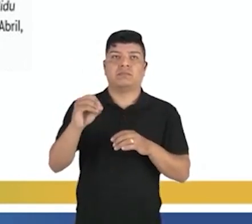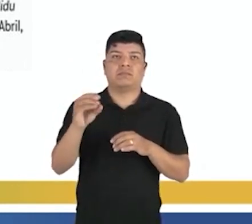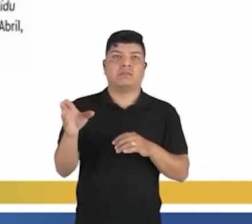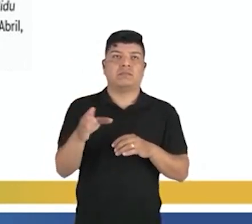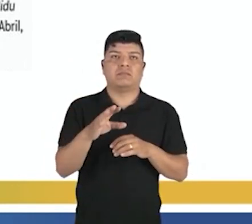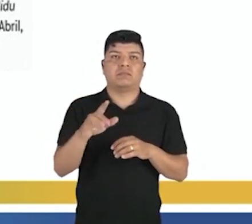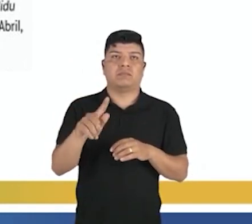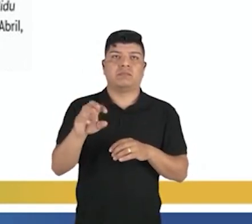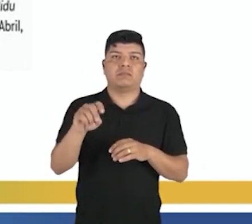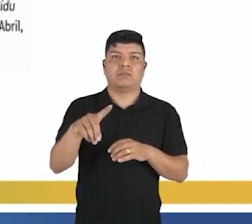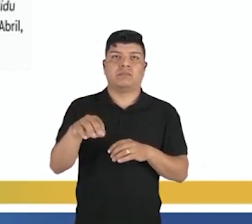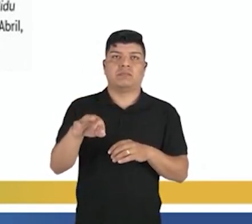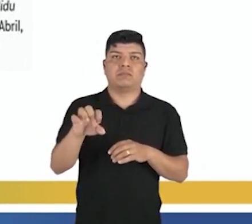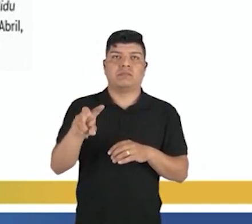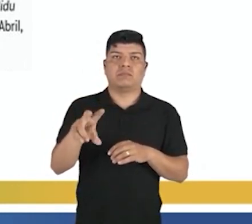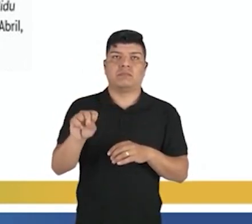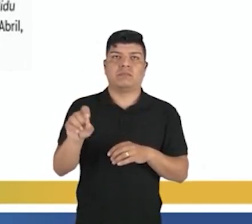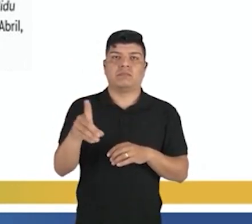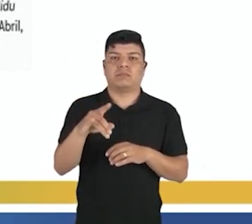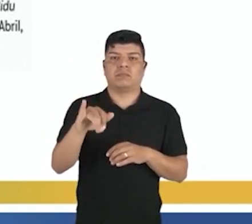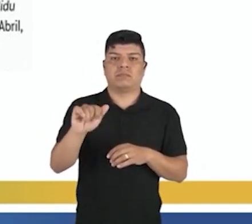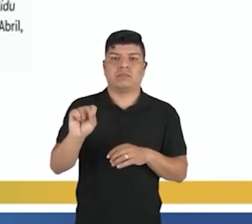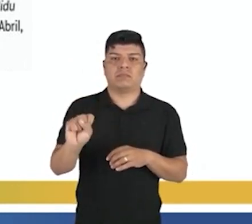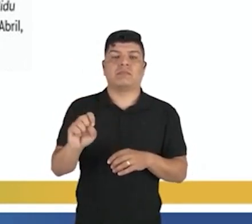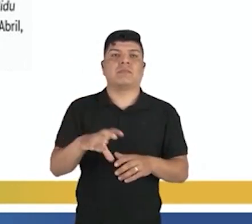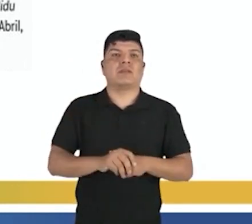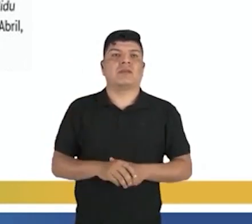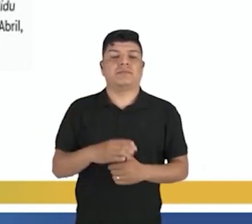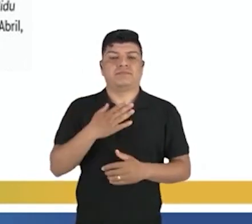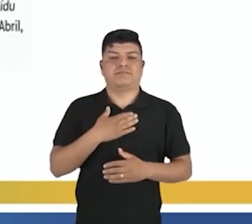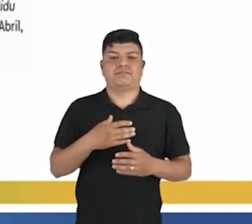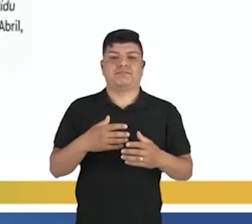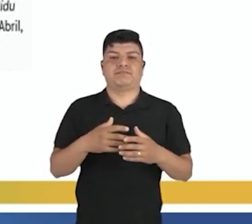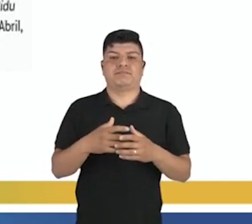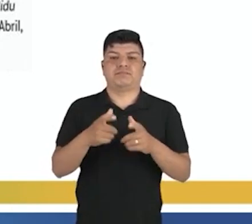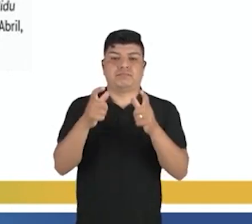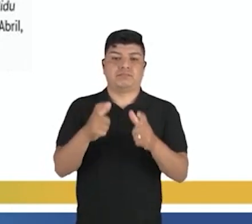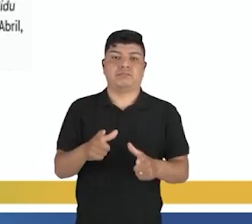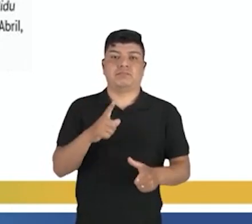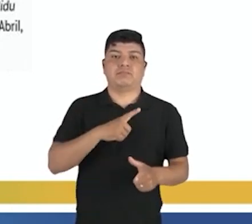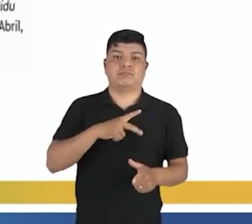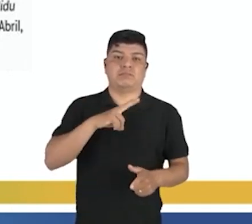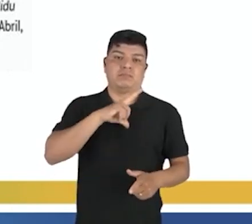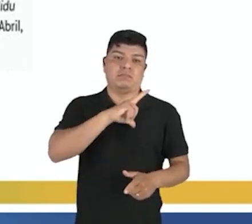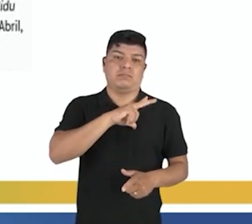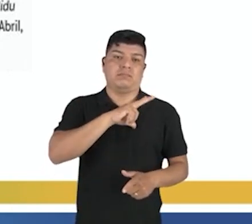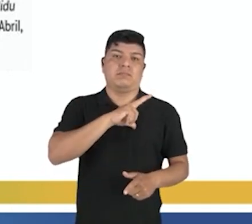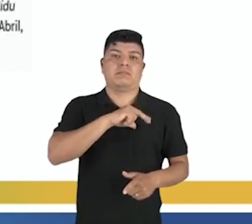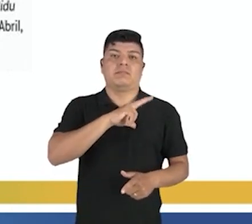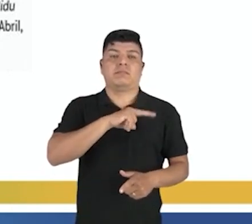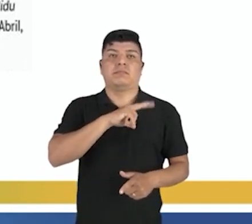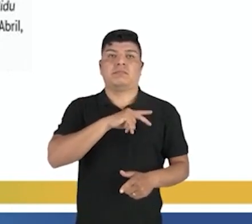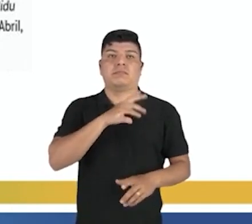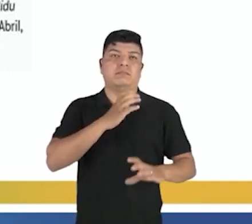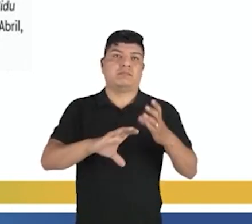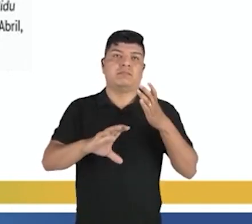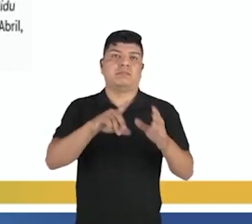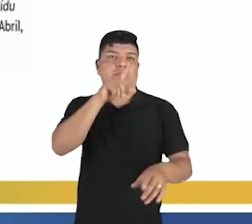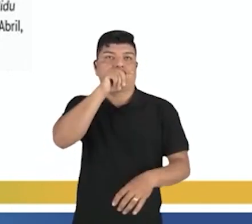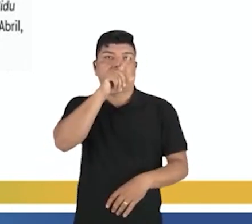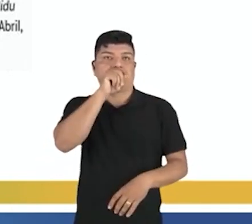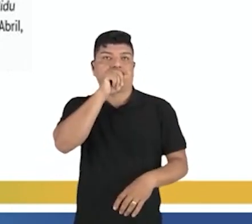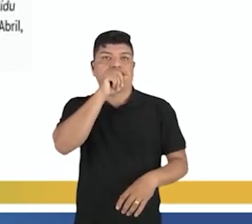Dias. Vamos lá aqui, ó. Minha terra tem Corinthians, onde canta o sabiá.